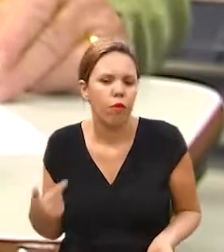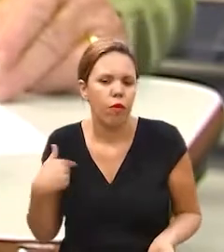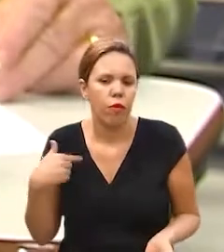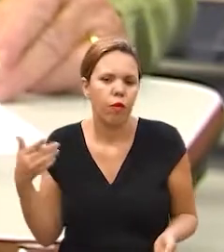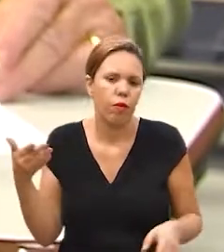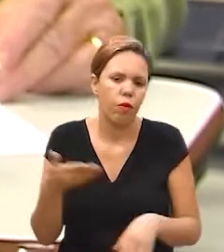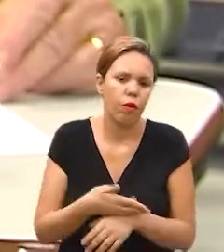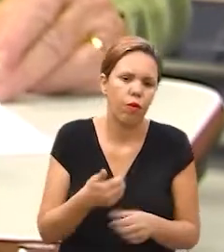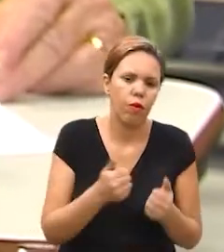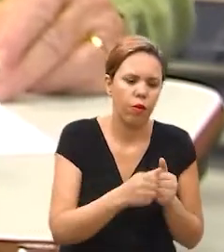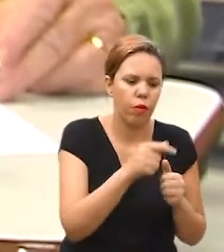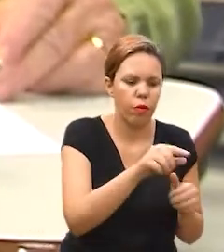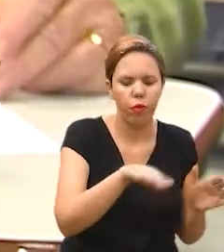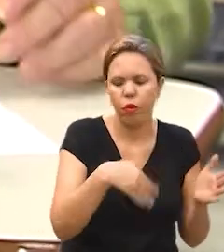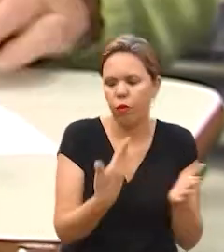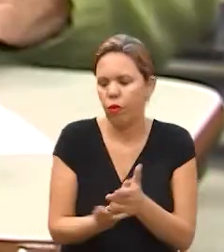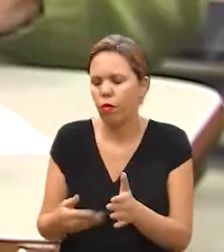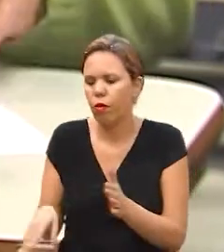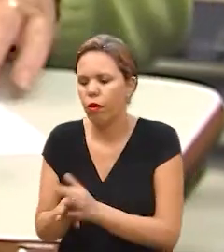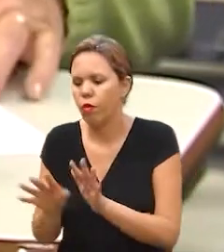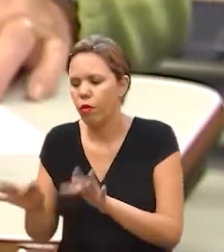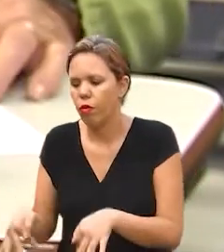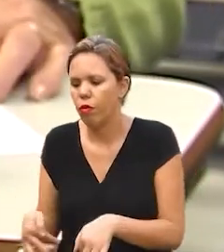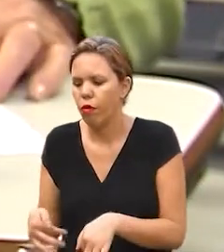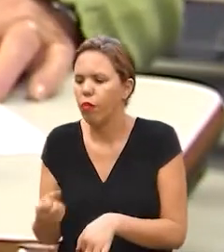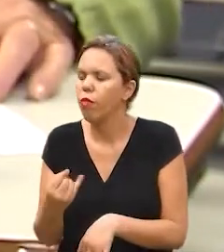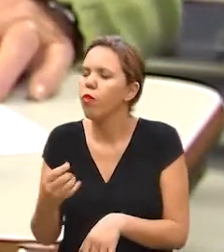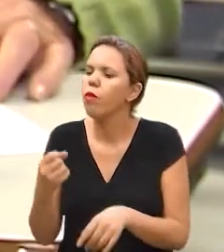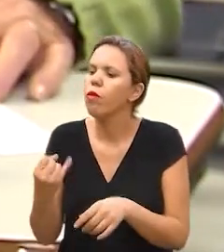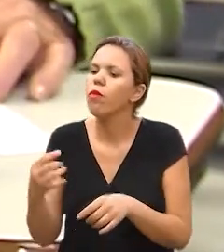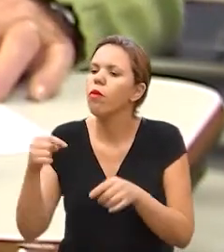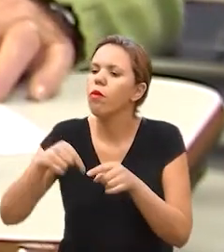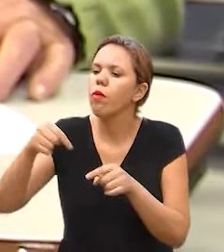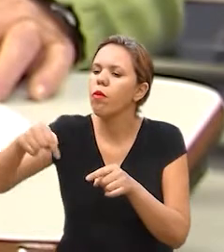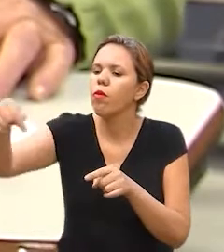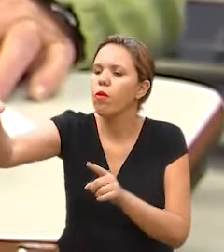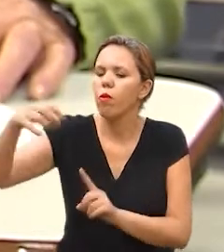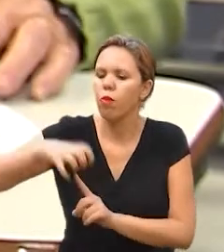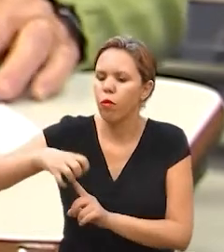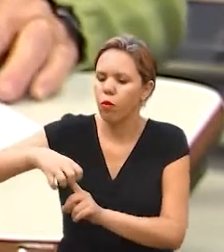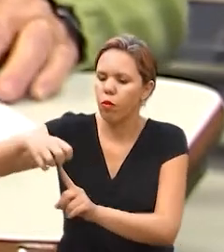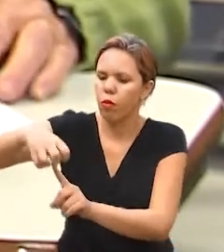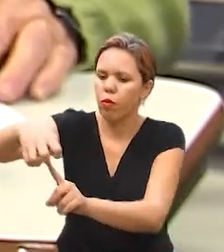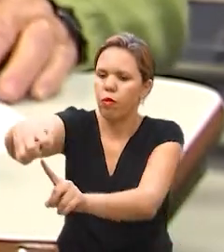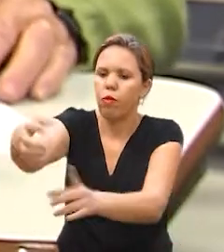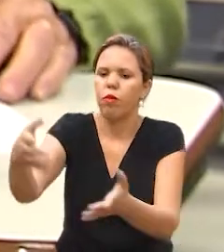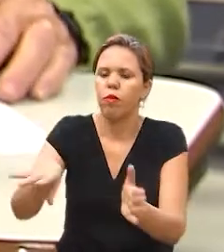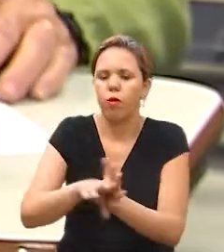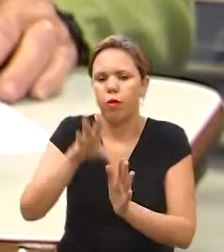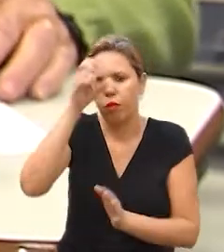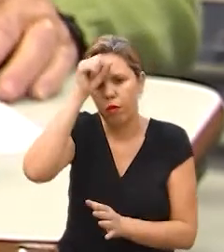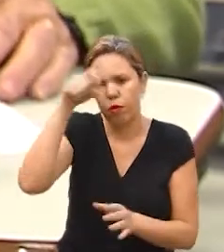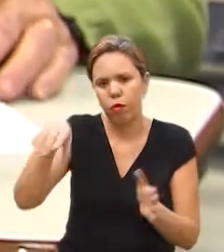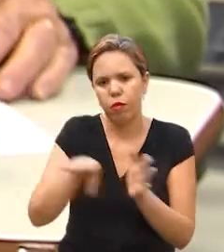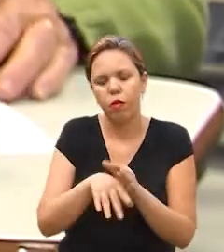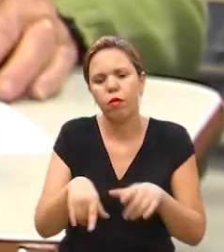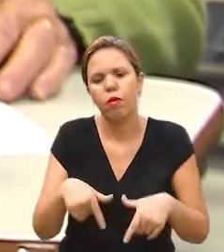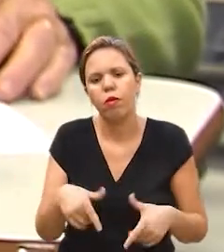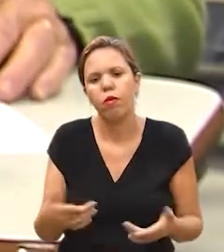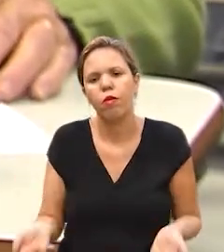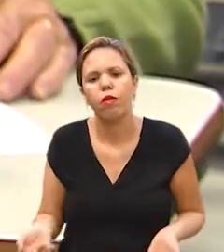tomava um ônibus aqui e até o final ia contando os pontos do ônibus, né? Para aprender a chegar no trabalho,